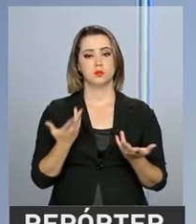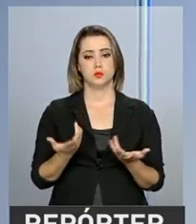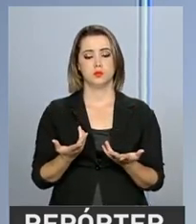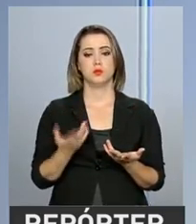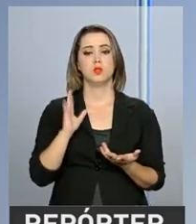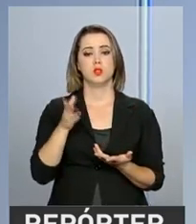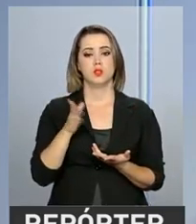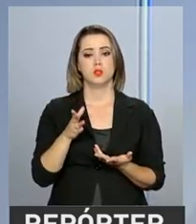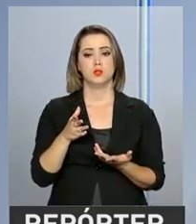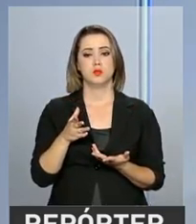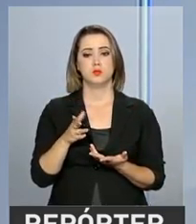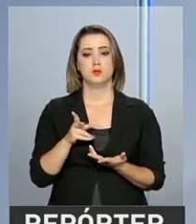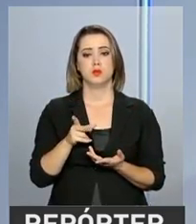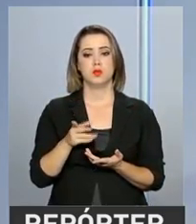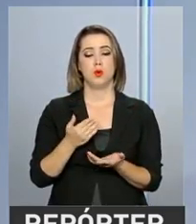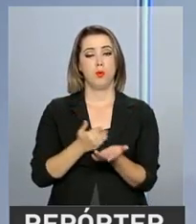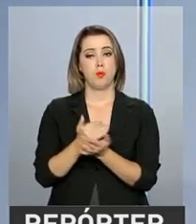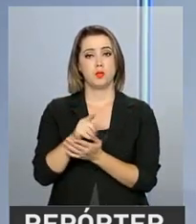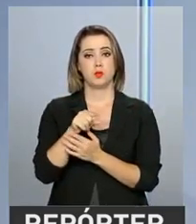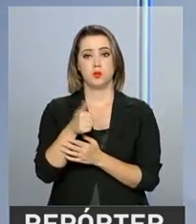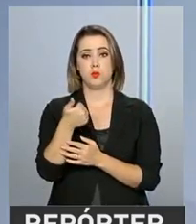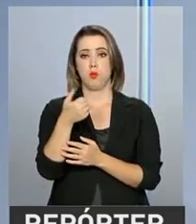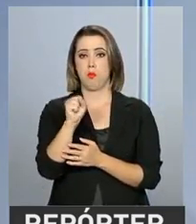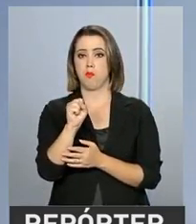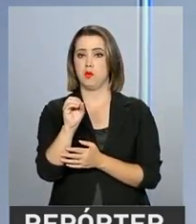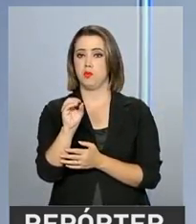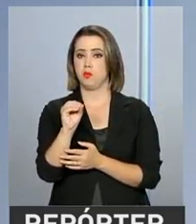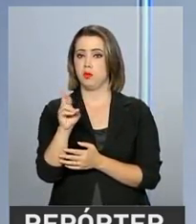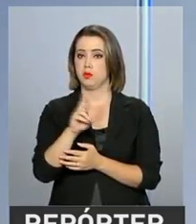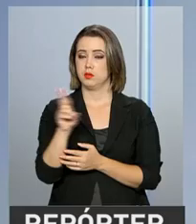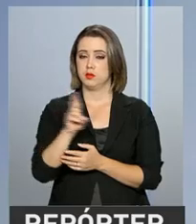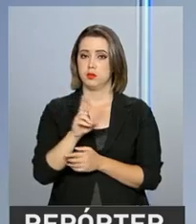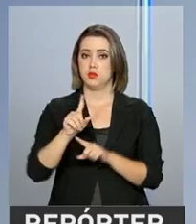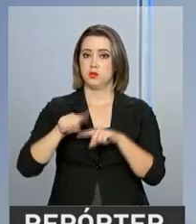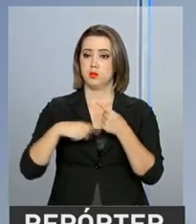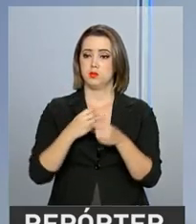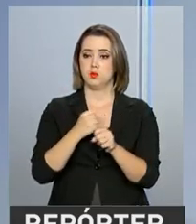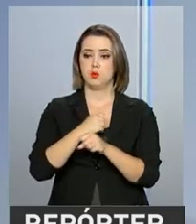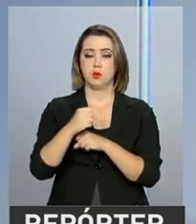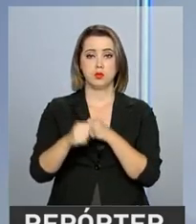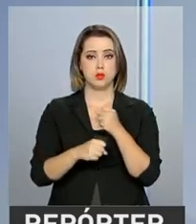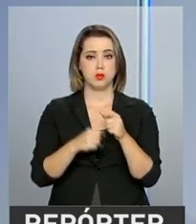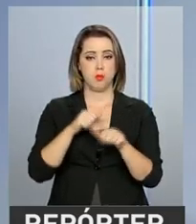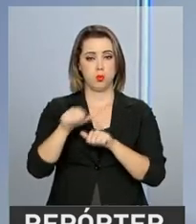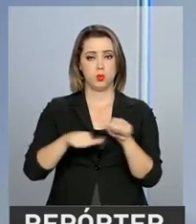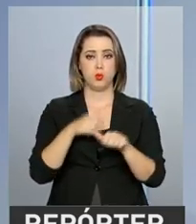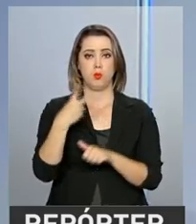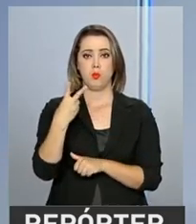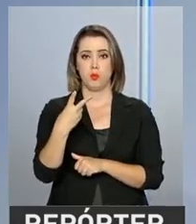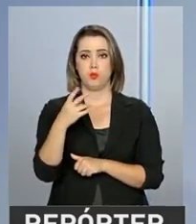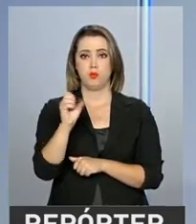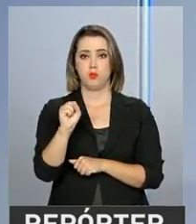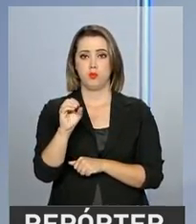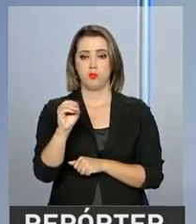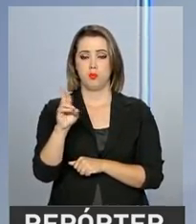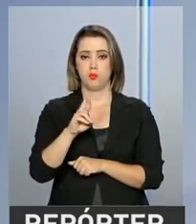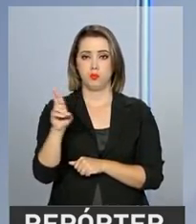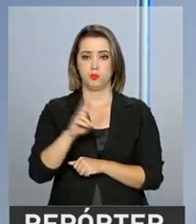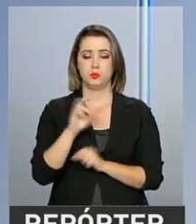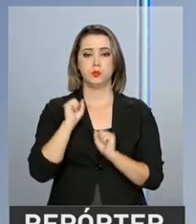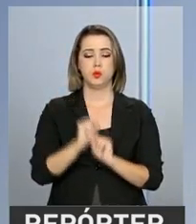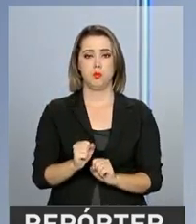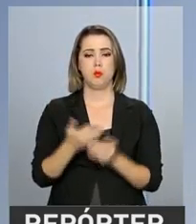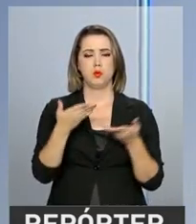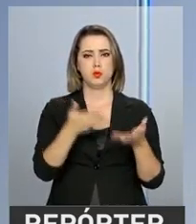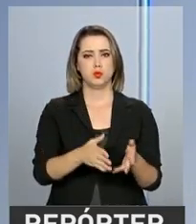nós havíamos mandado para aqueles que ganham até R$ 1.800, mas a Câmara modificou para R$ 2.800. Quem ganha até R$ 2.800